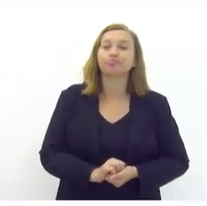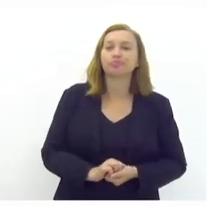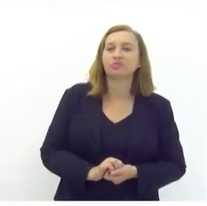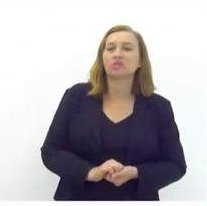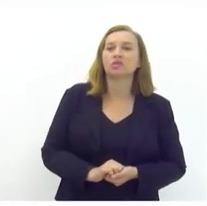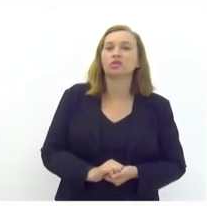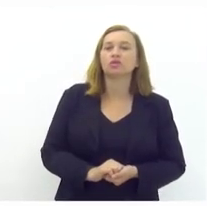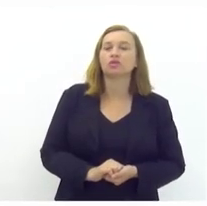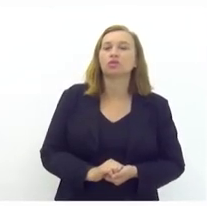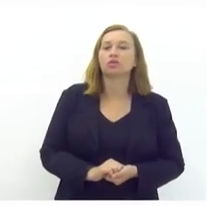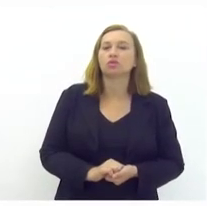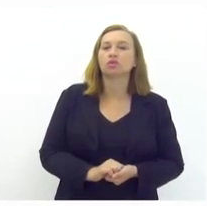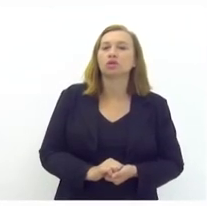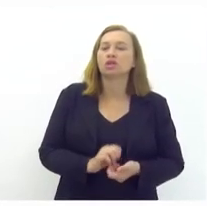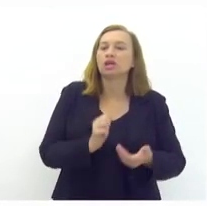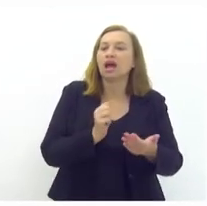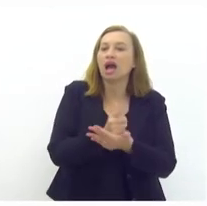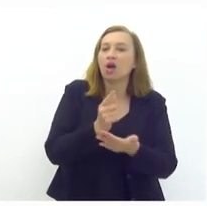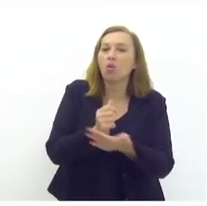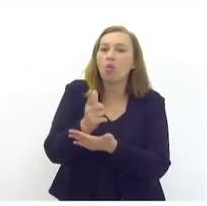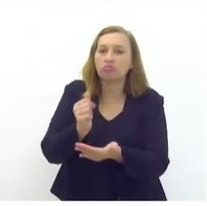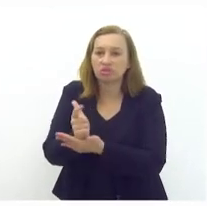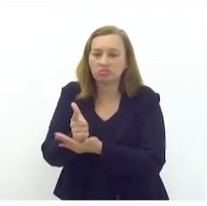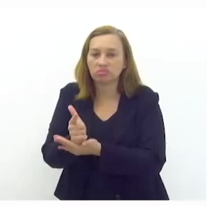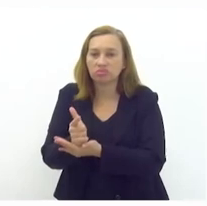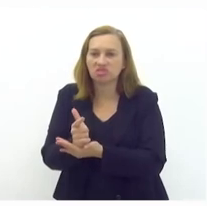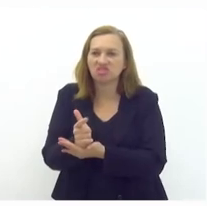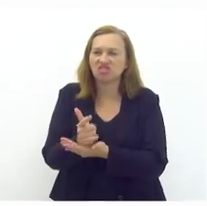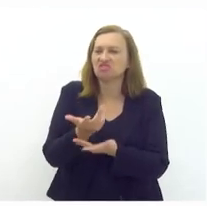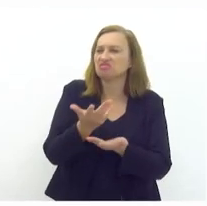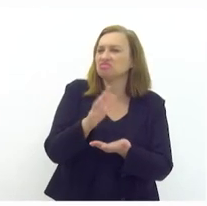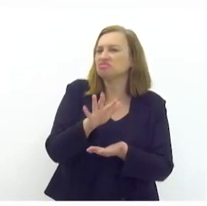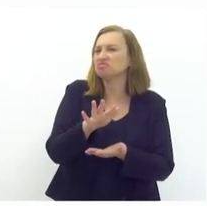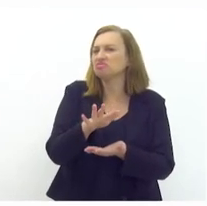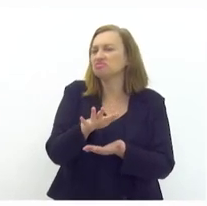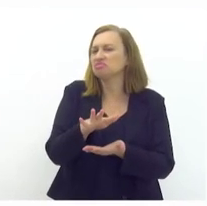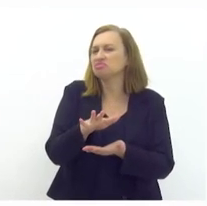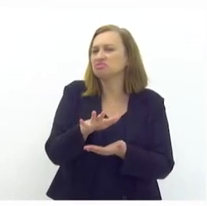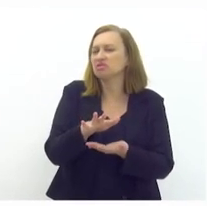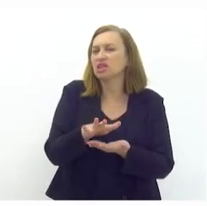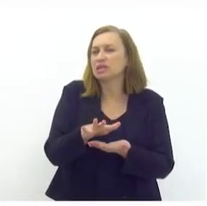o consumo responde aí por coisa de